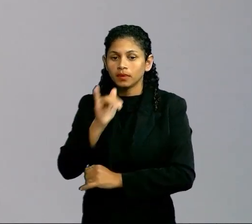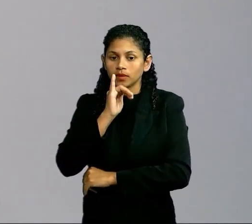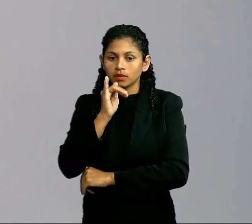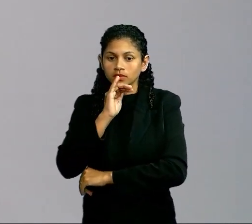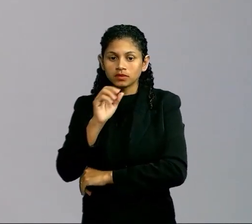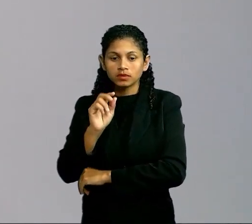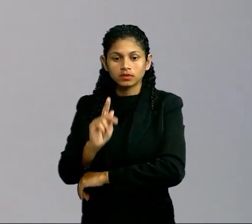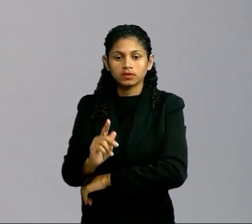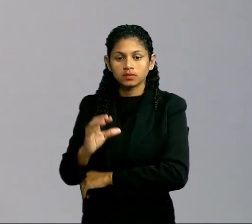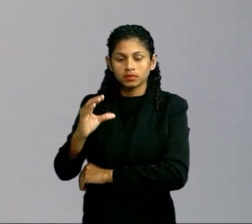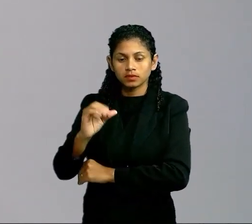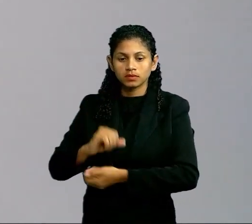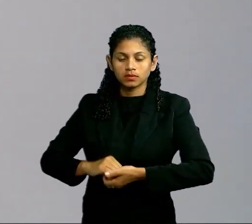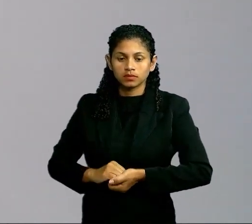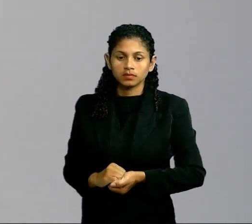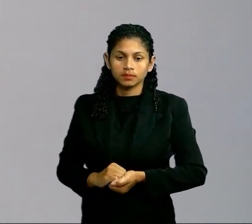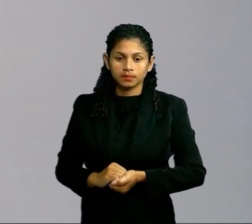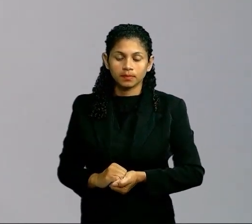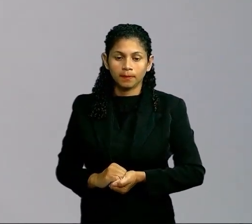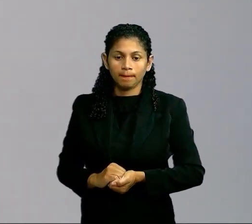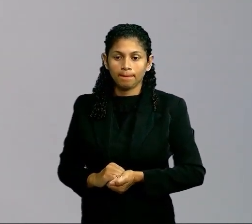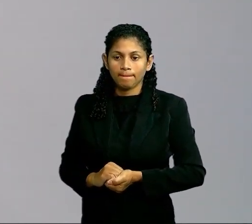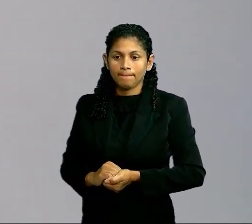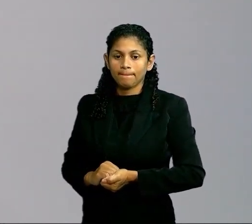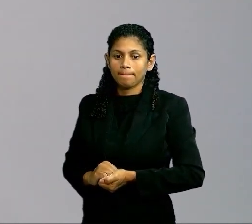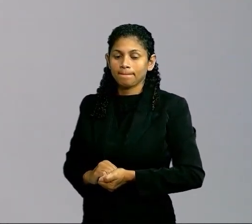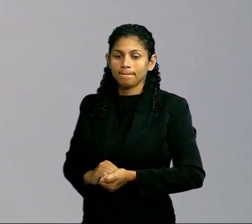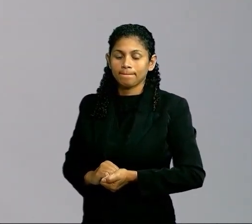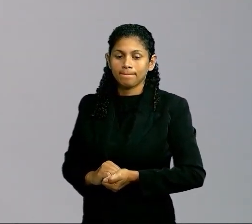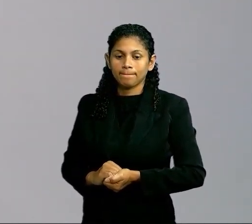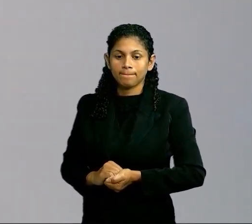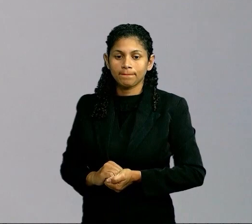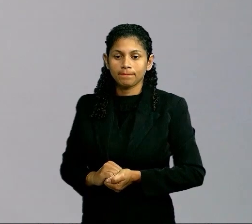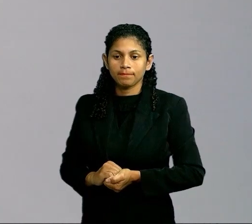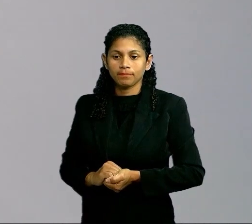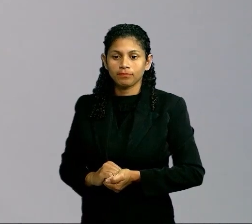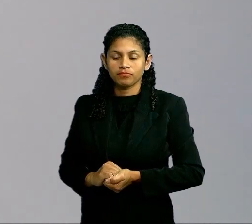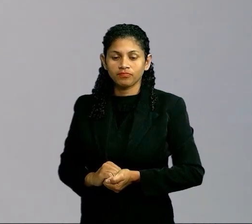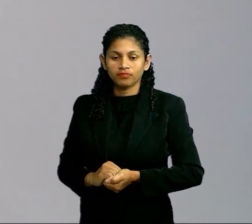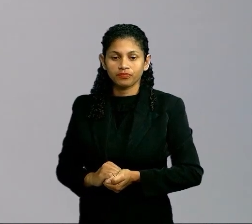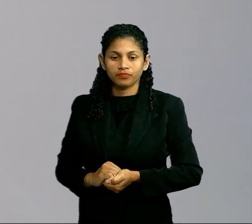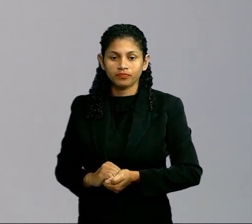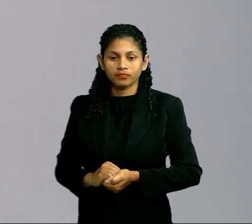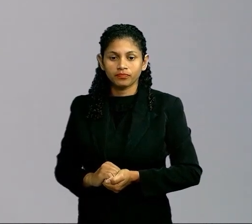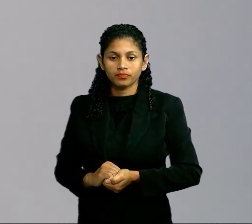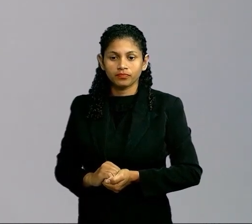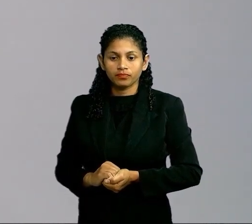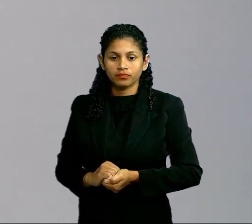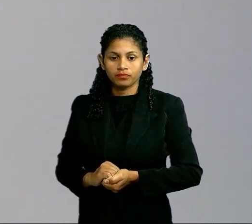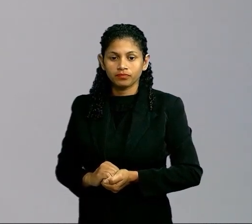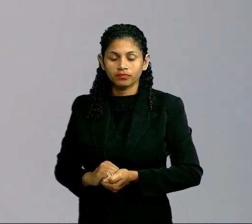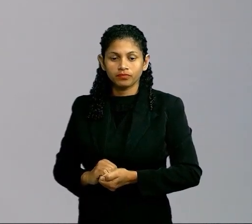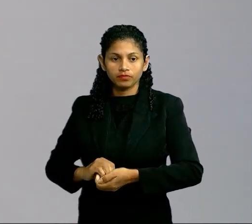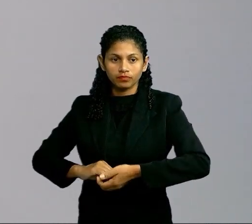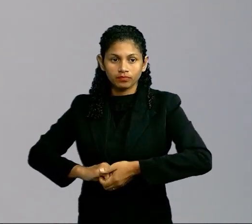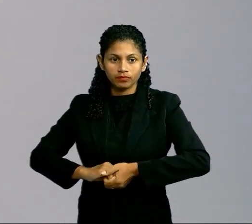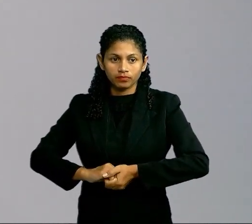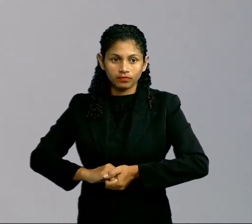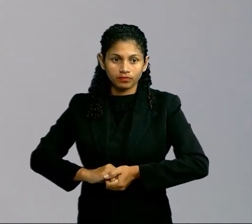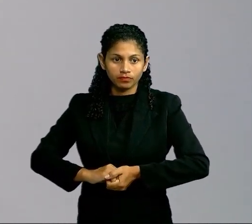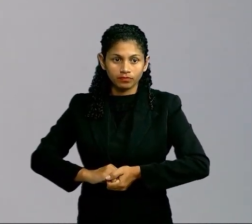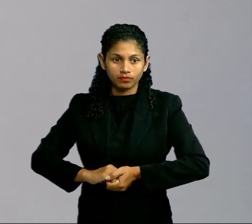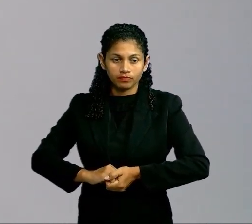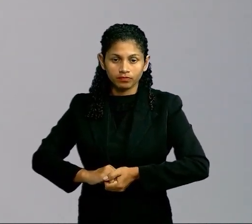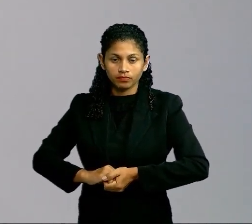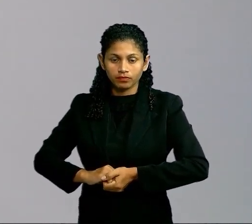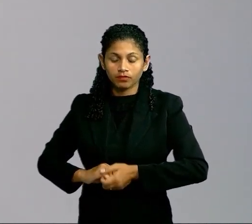pão, tá? Ele tem um átomozinho de carbono, mas não é considerado um composto orgânico. Só que